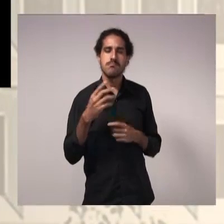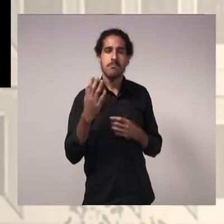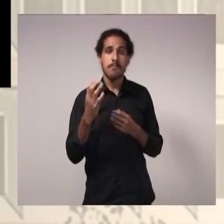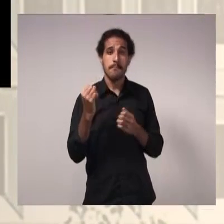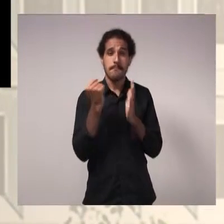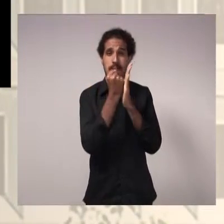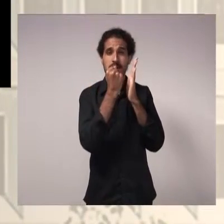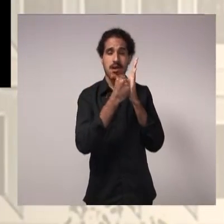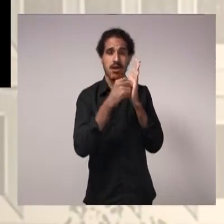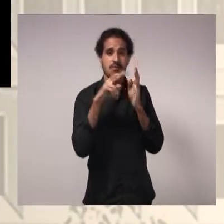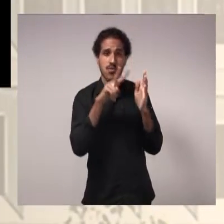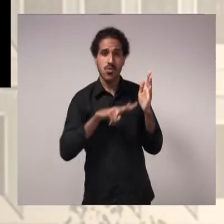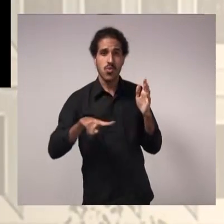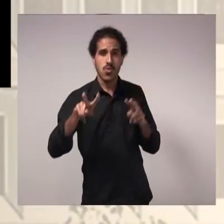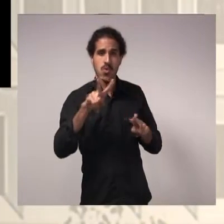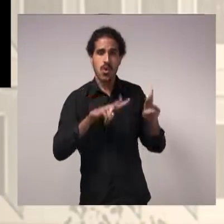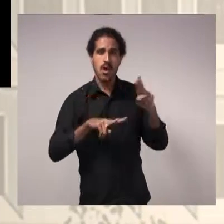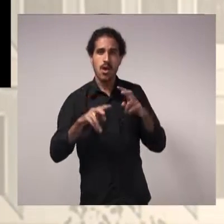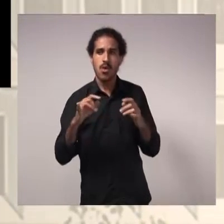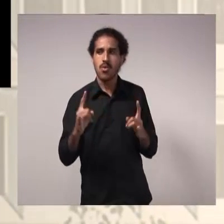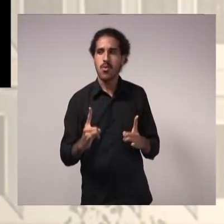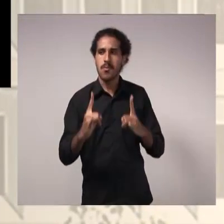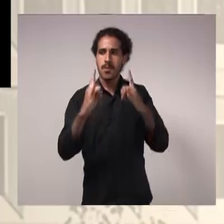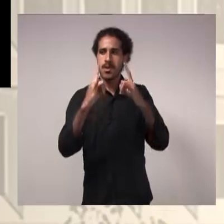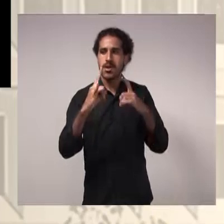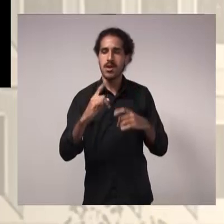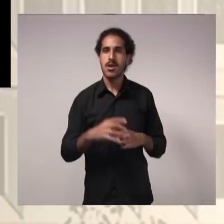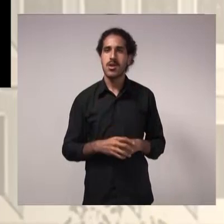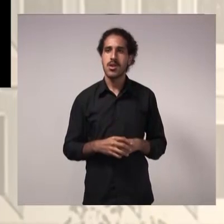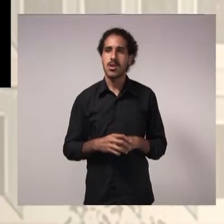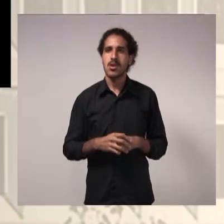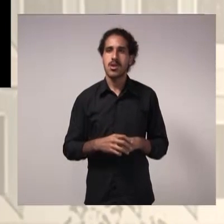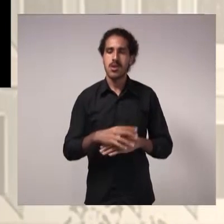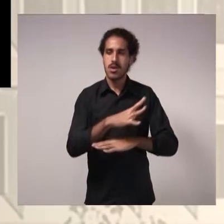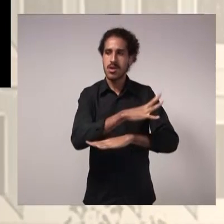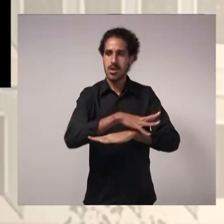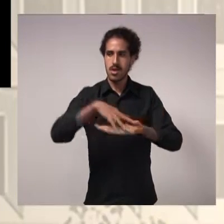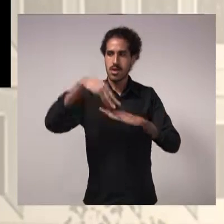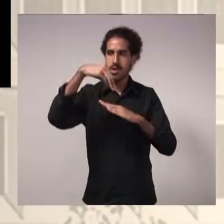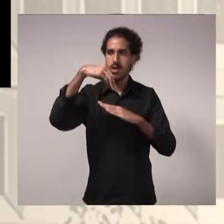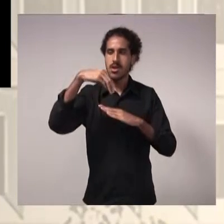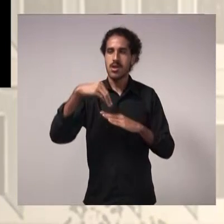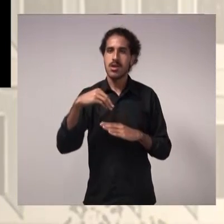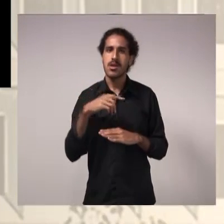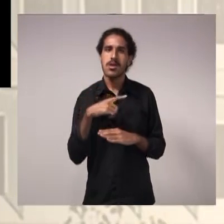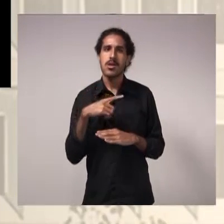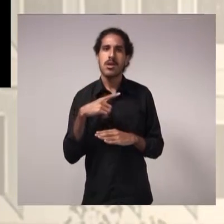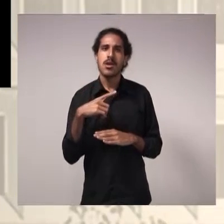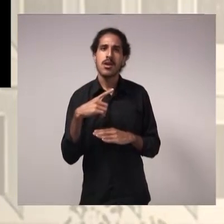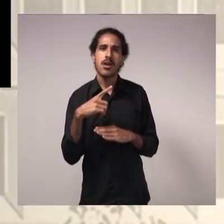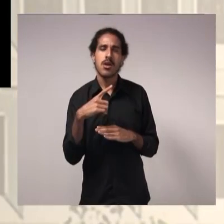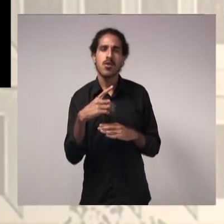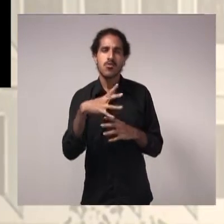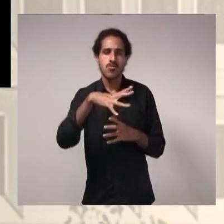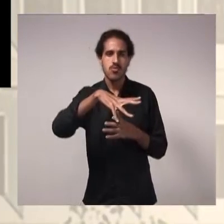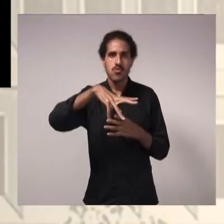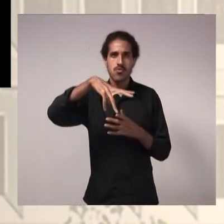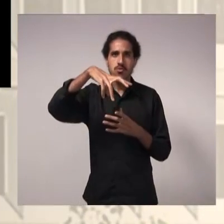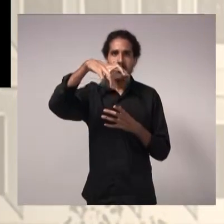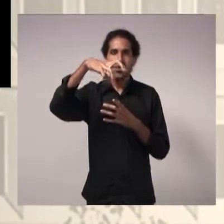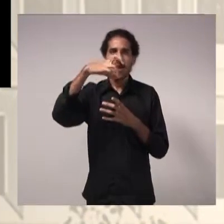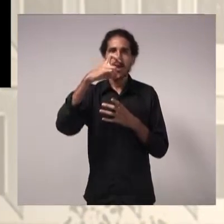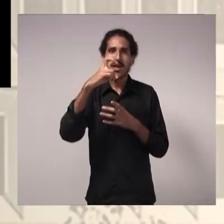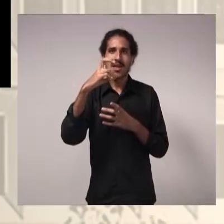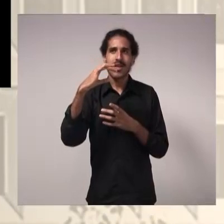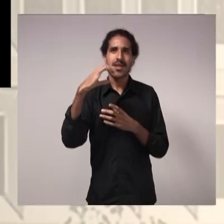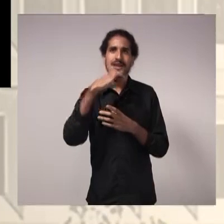prédio. Ele é, na verdade, uma estrutura desenvolvida para captar o ar quente e retirar